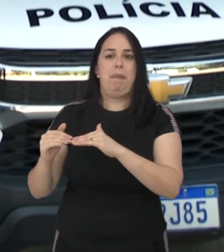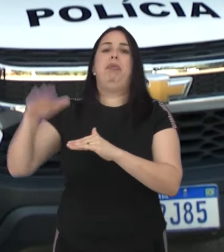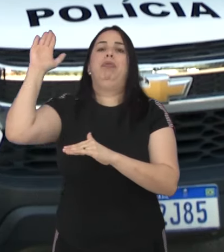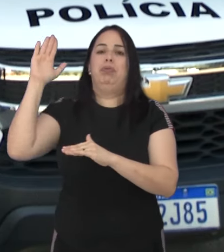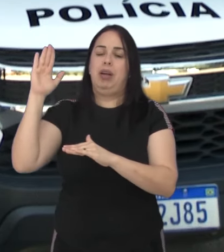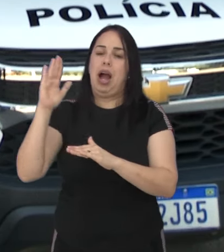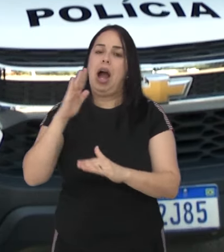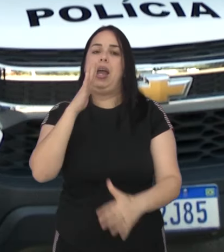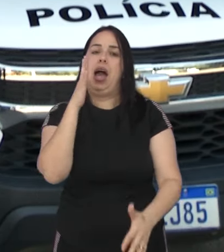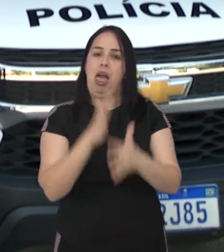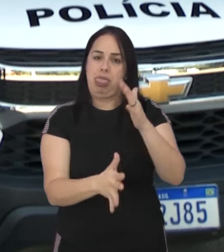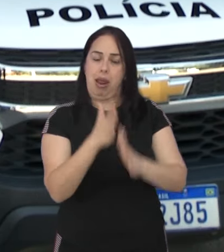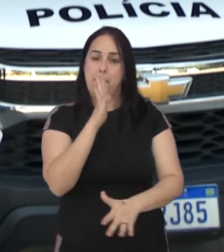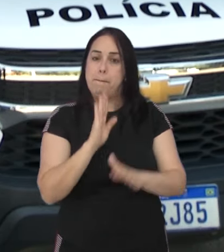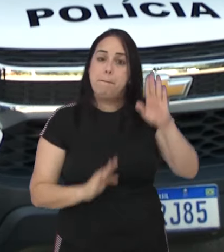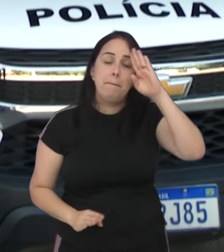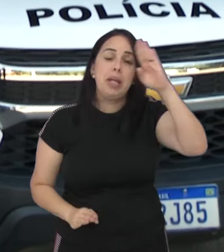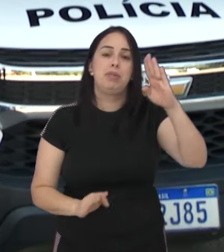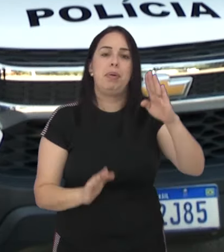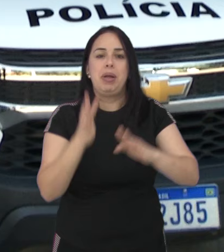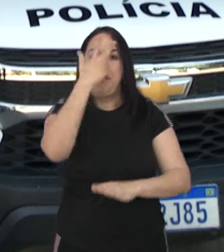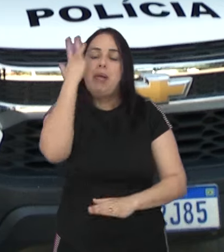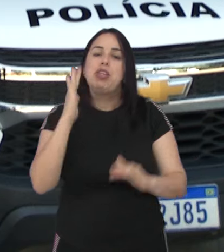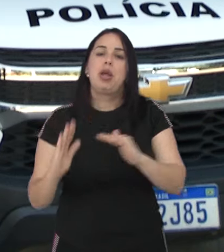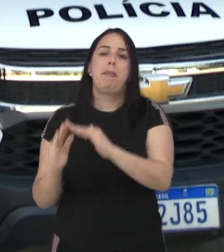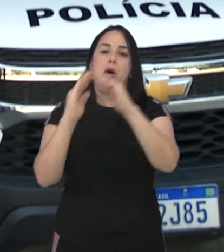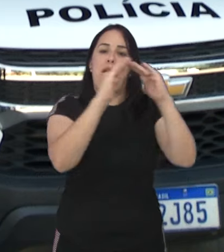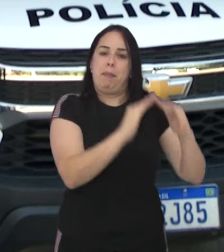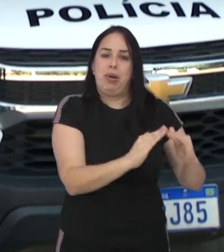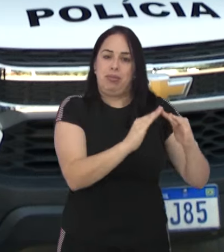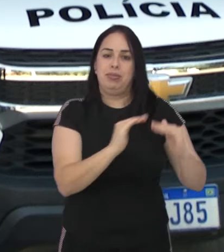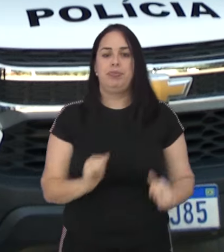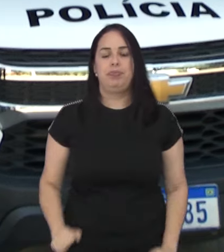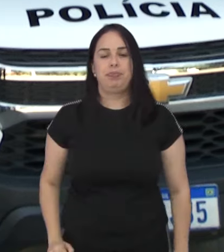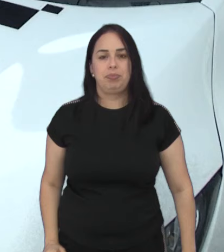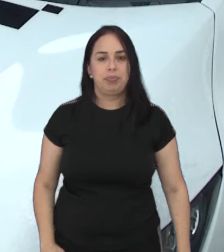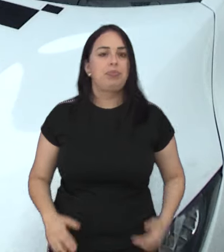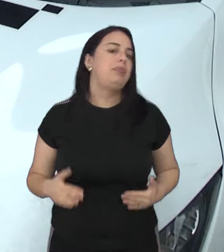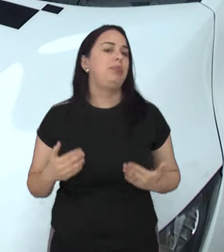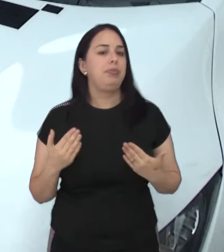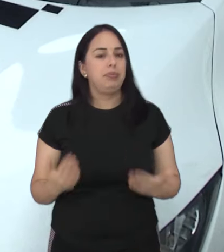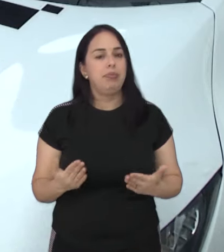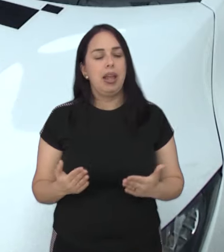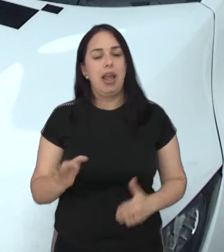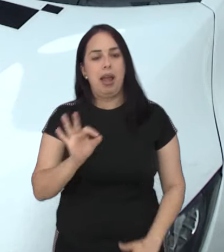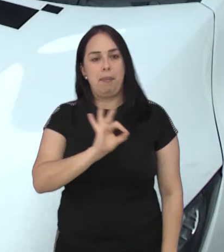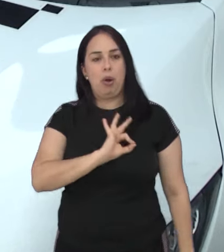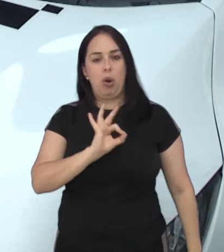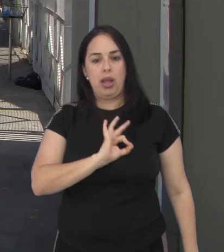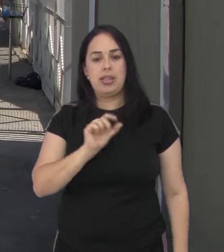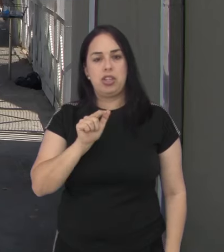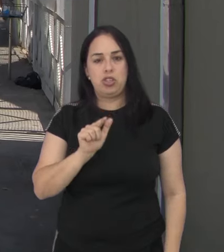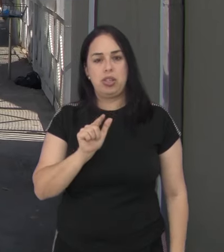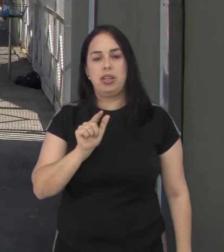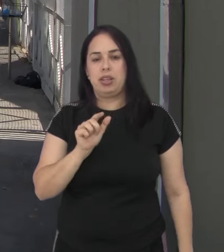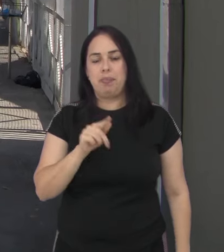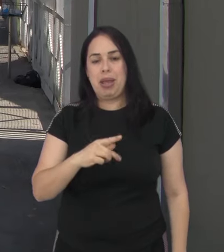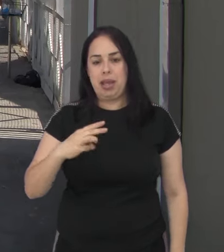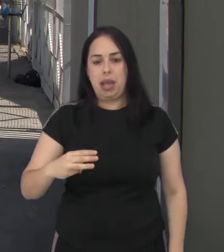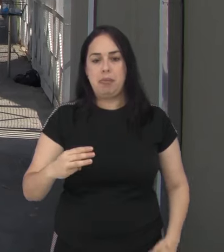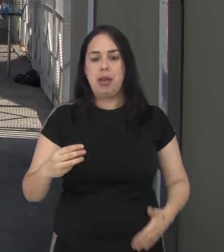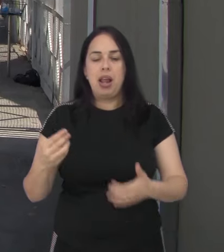horário e causando um tipo de transtorno principalmente morador que mora perto desse tipo de comércio ainda Segundo a polícia a lei do